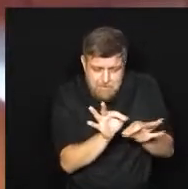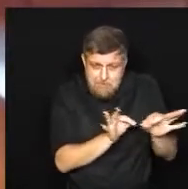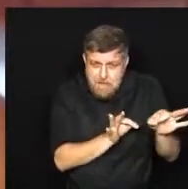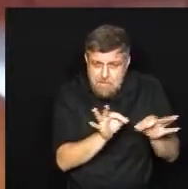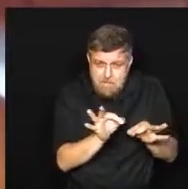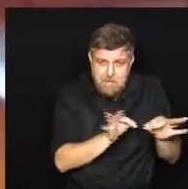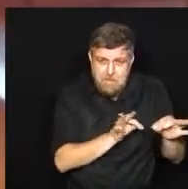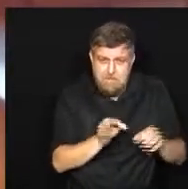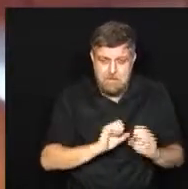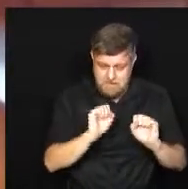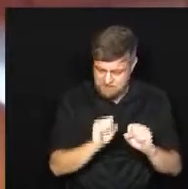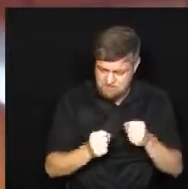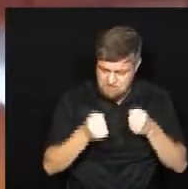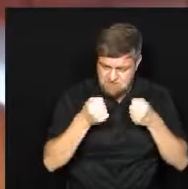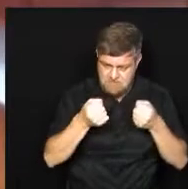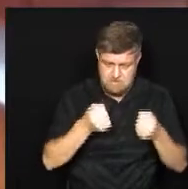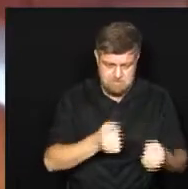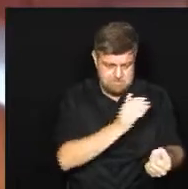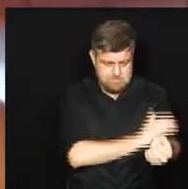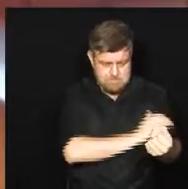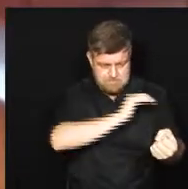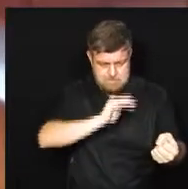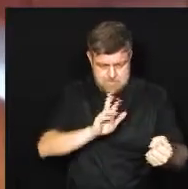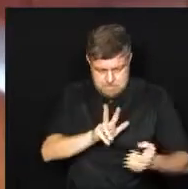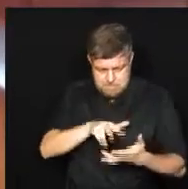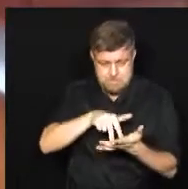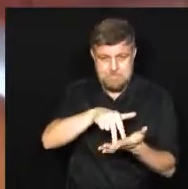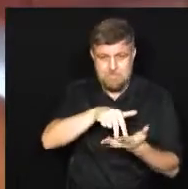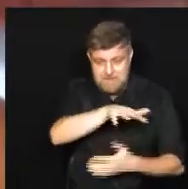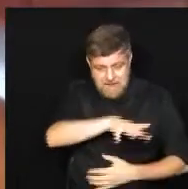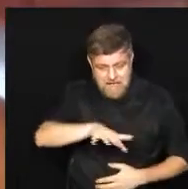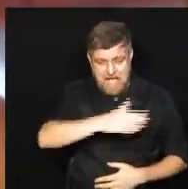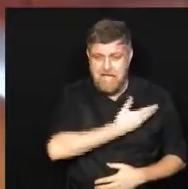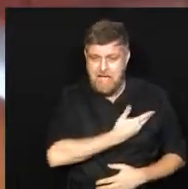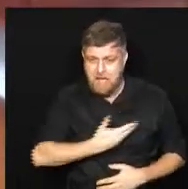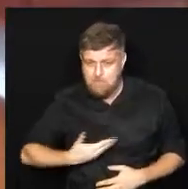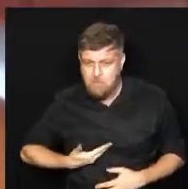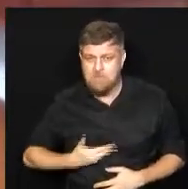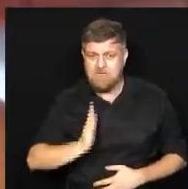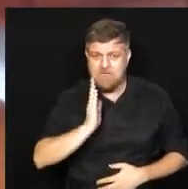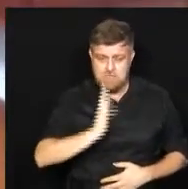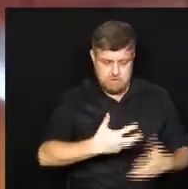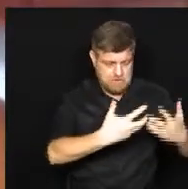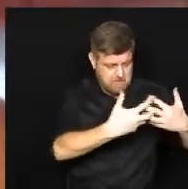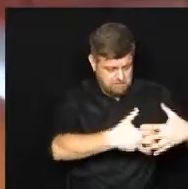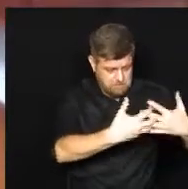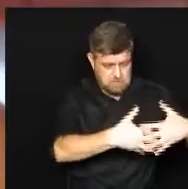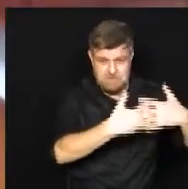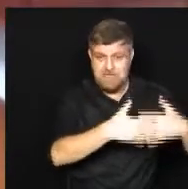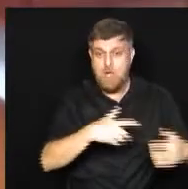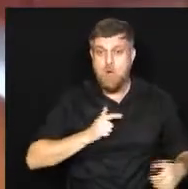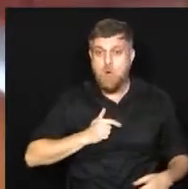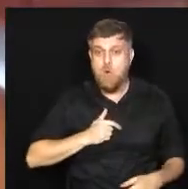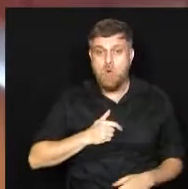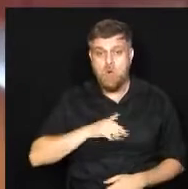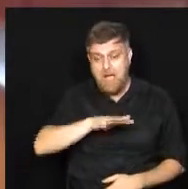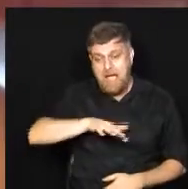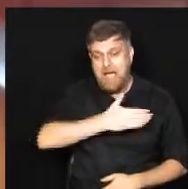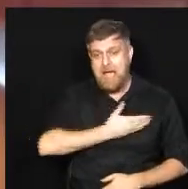e do fortalecimento dos serviços, sejam já disponíveis, sejam novos serviços